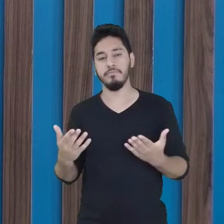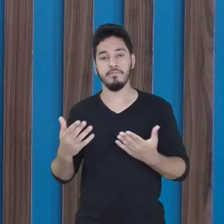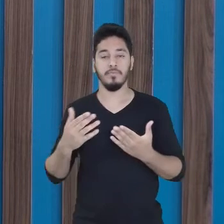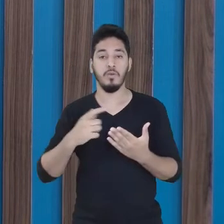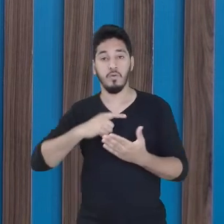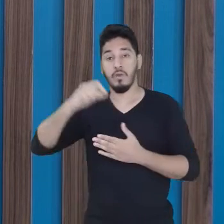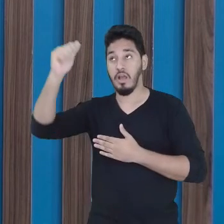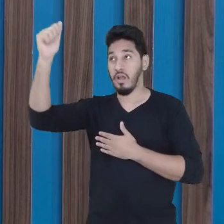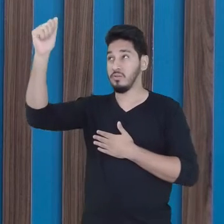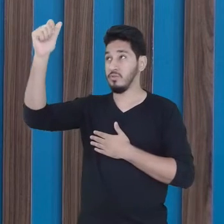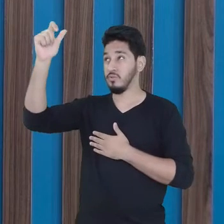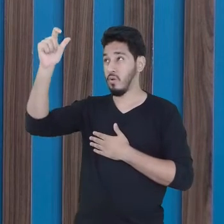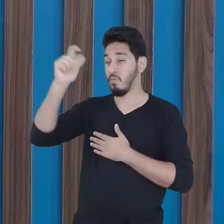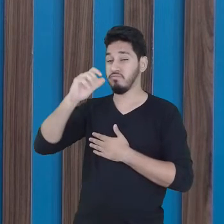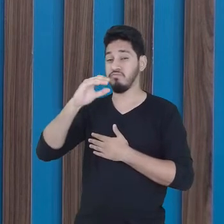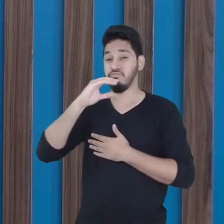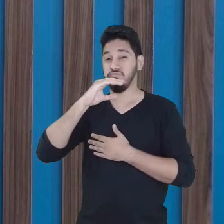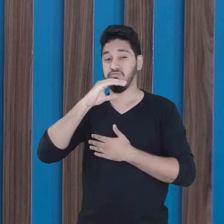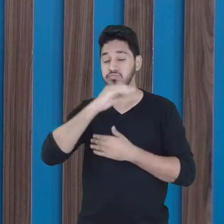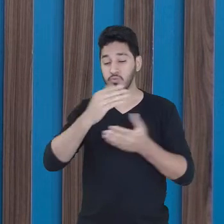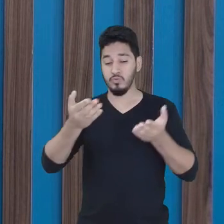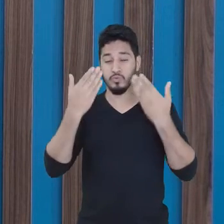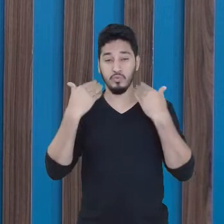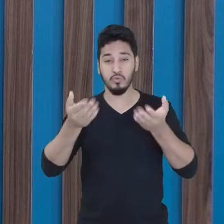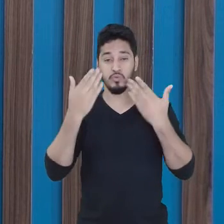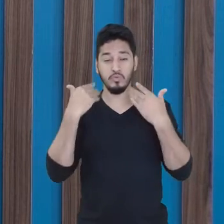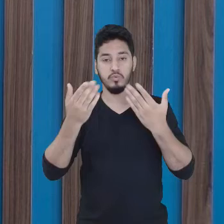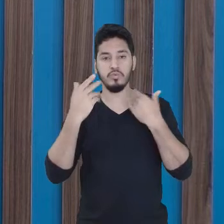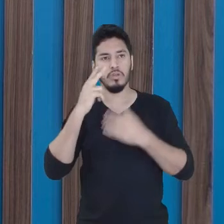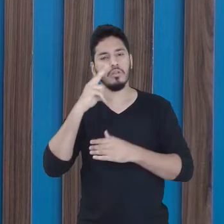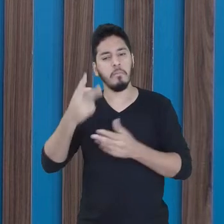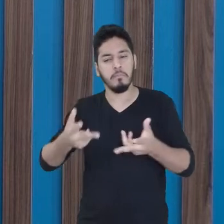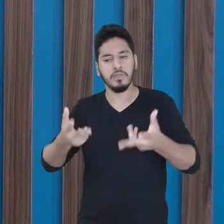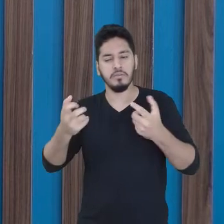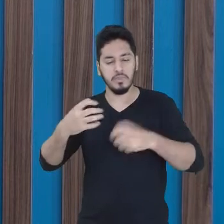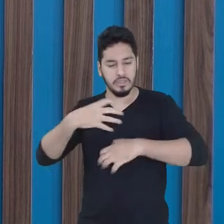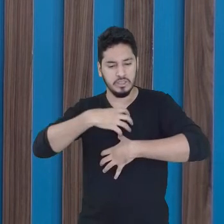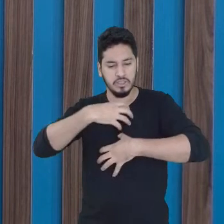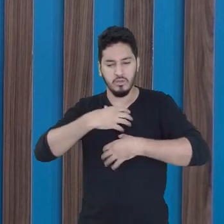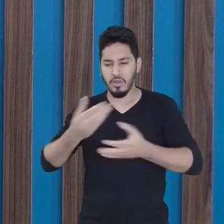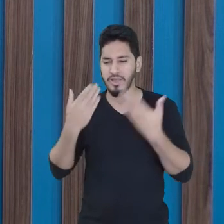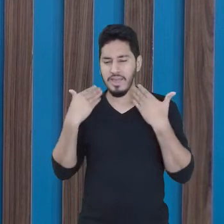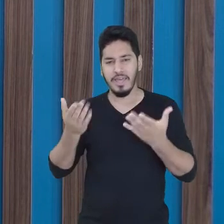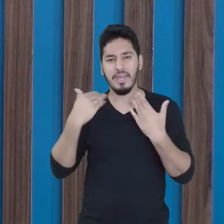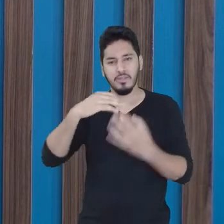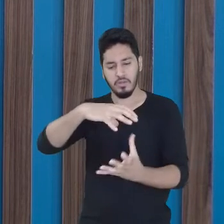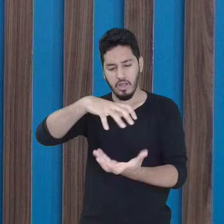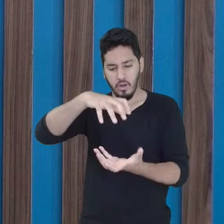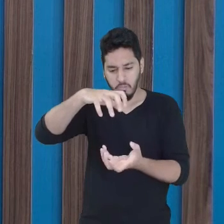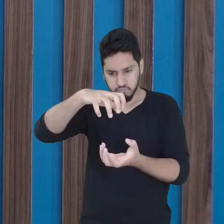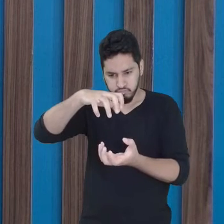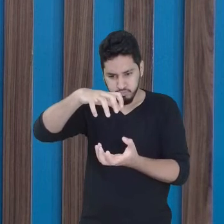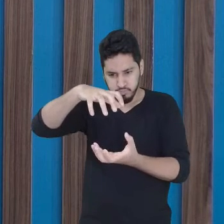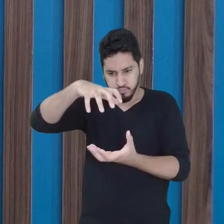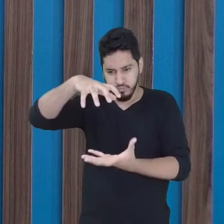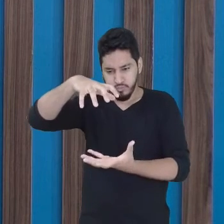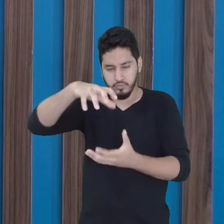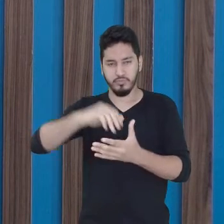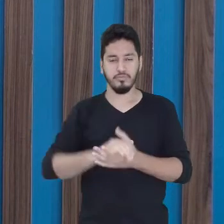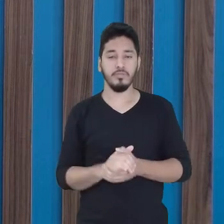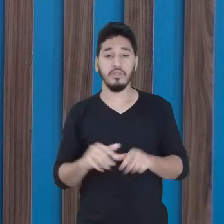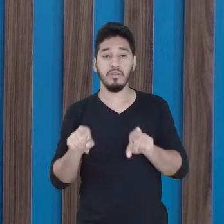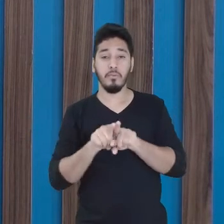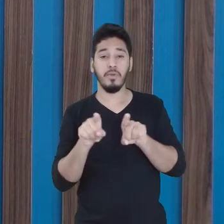de calor, né, ilhas de calor, a gente vê o quanto está ficando mais quente o nosso planeta Terra, os derretimentos